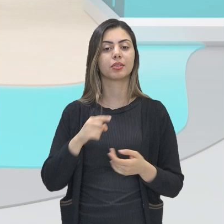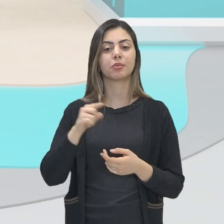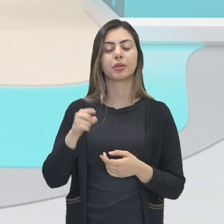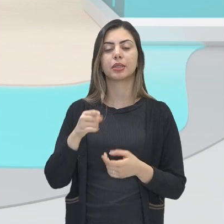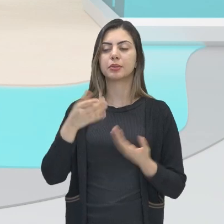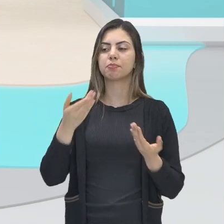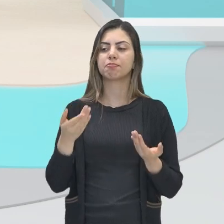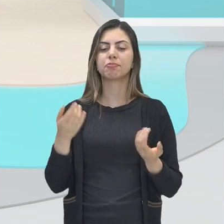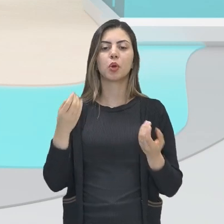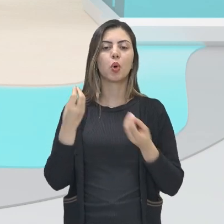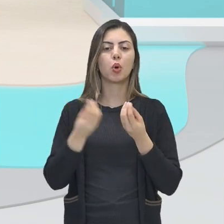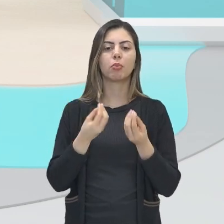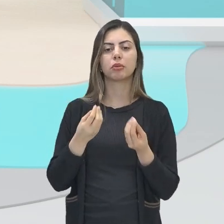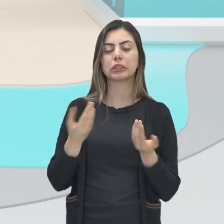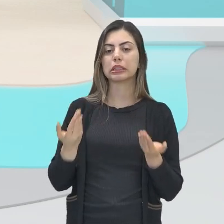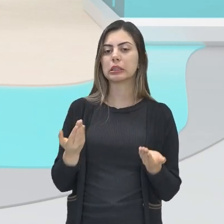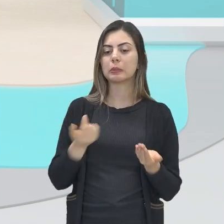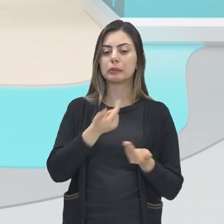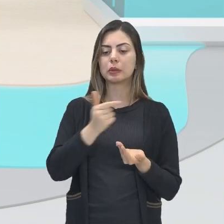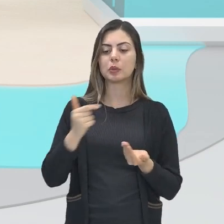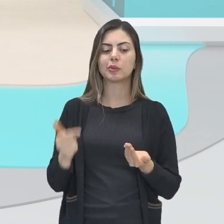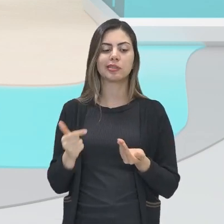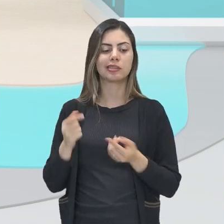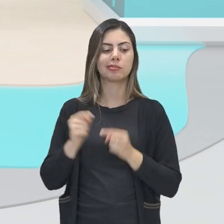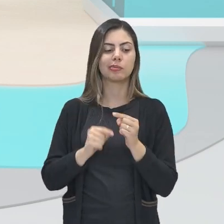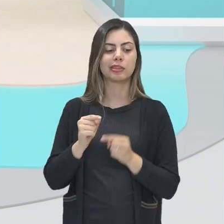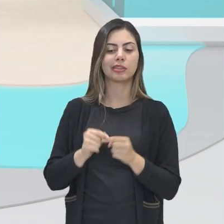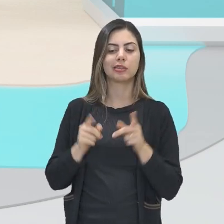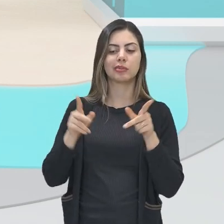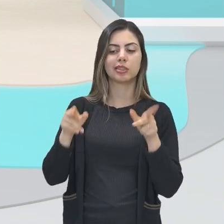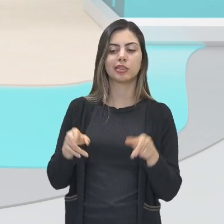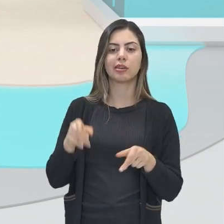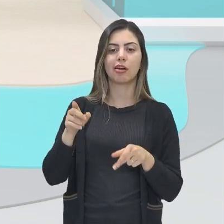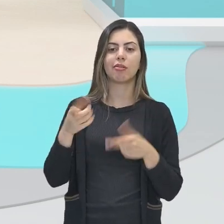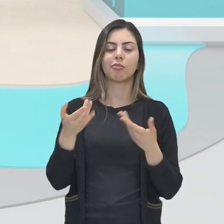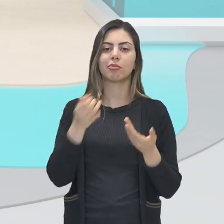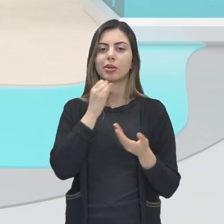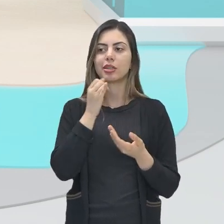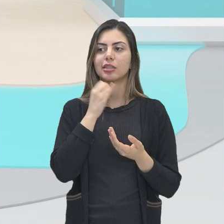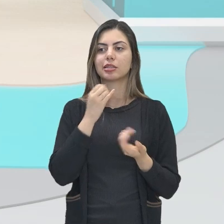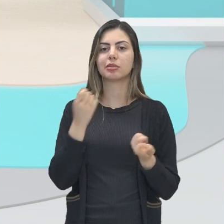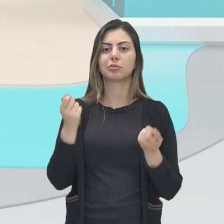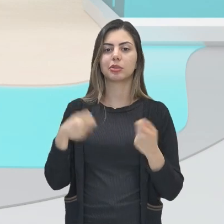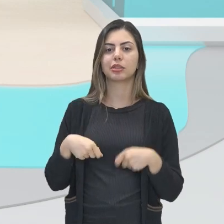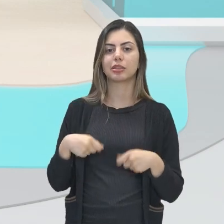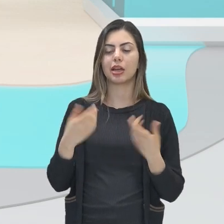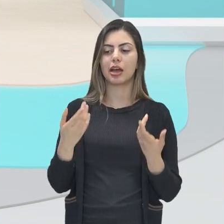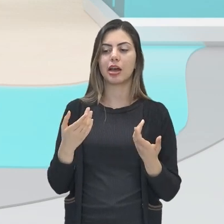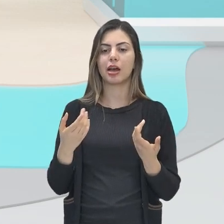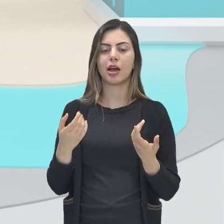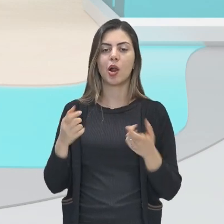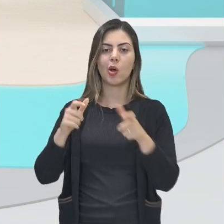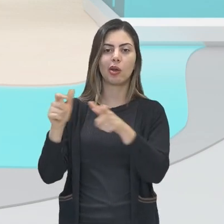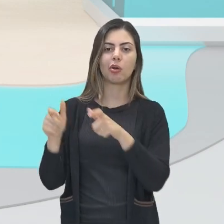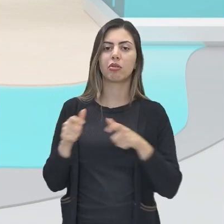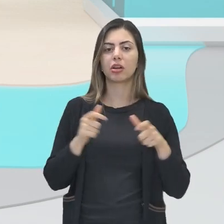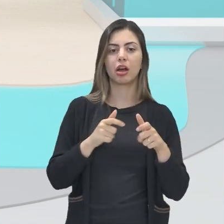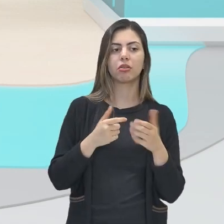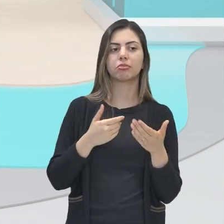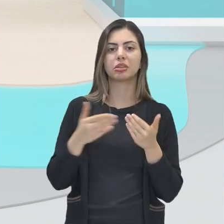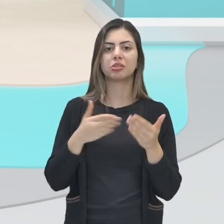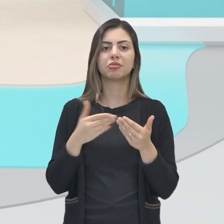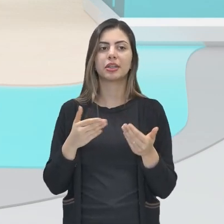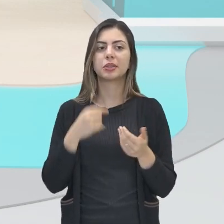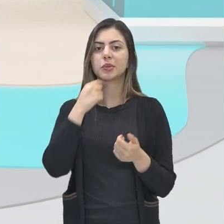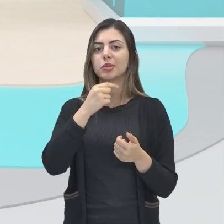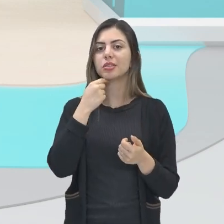determinado momento, quando não tinha condição de jogar ao ar livre, ou então no espaço muito confinado, eles queriam jogar, mas